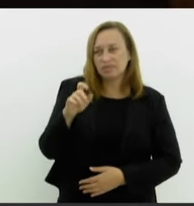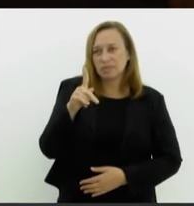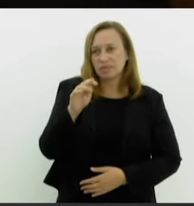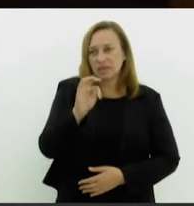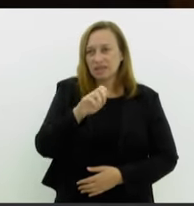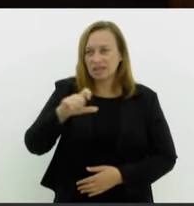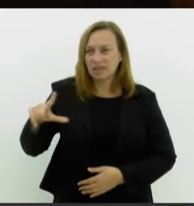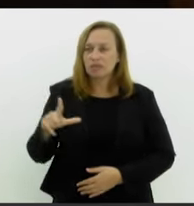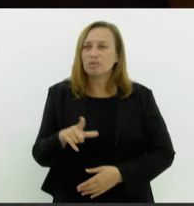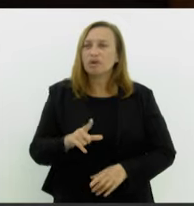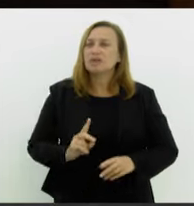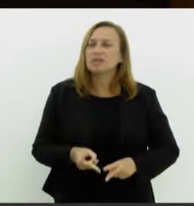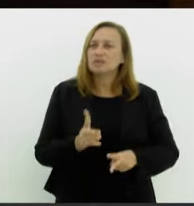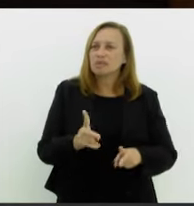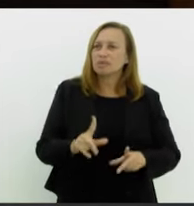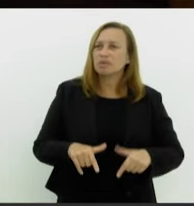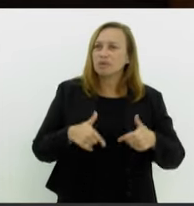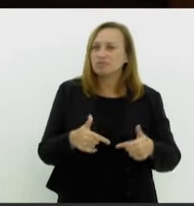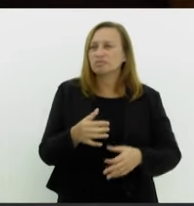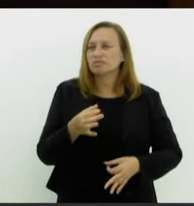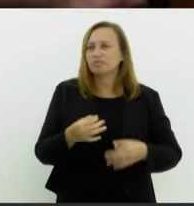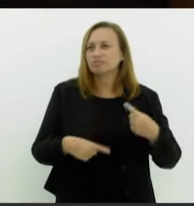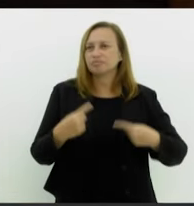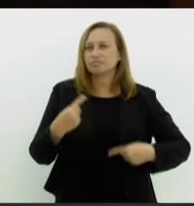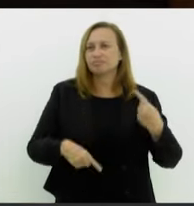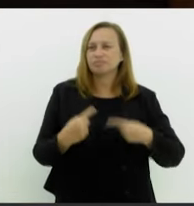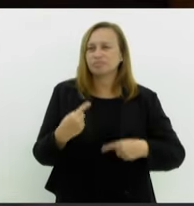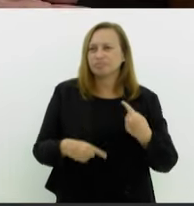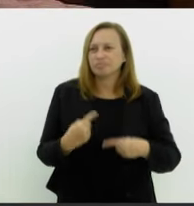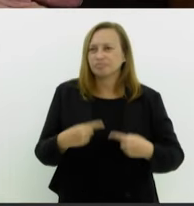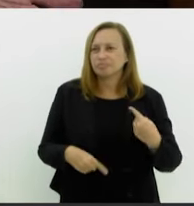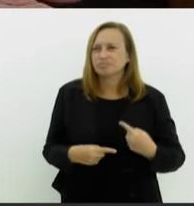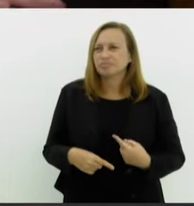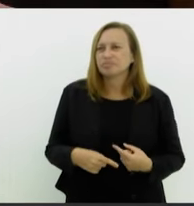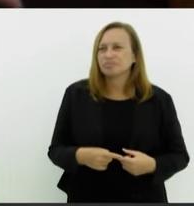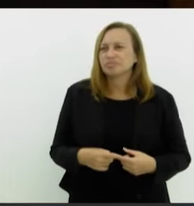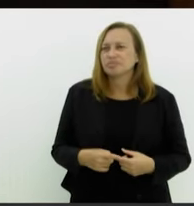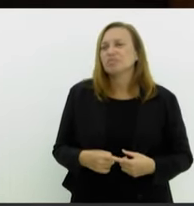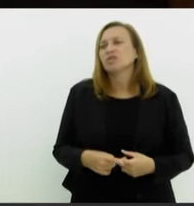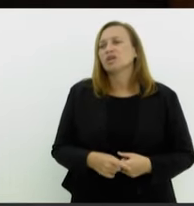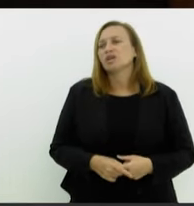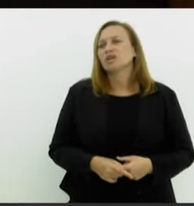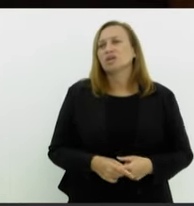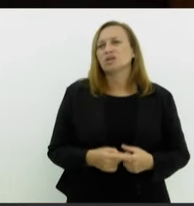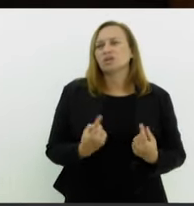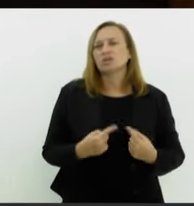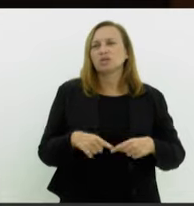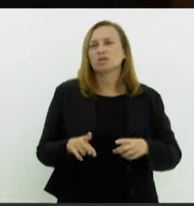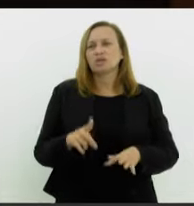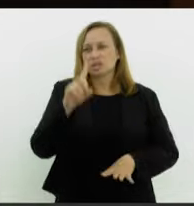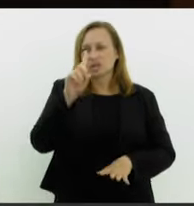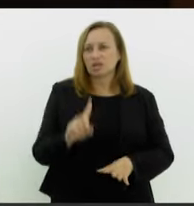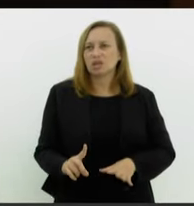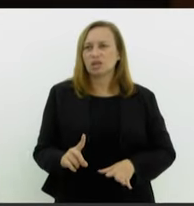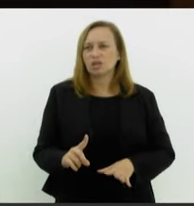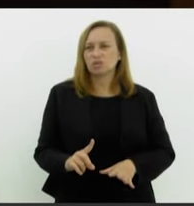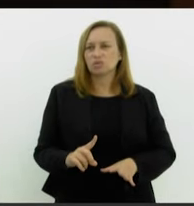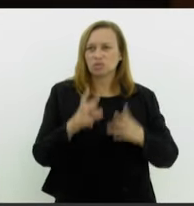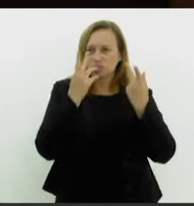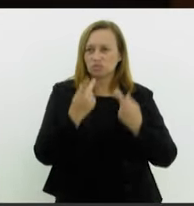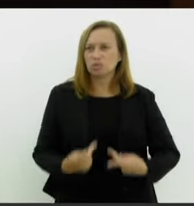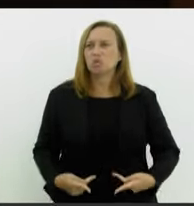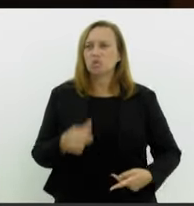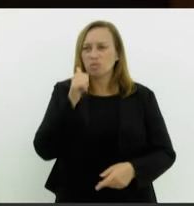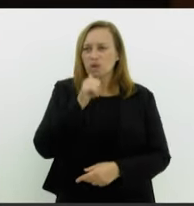sempre atuava quando discuti o caso Aline pimel que é um caso de violação de direitos humanos uma mulher negra moradora da Baixada